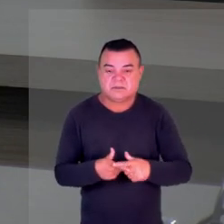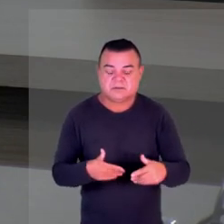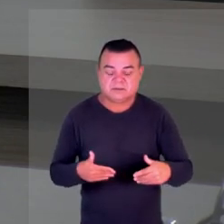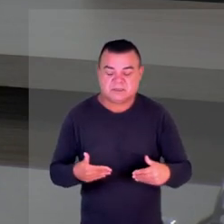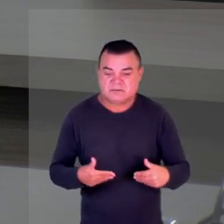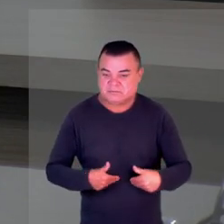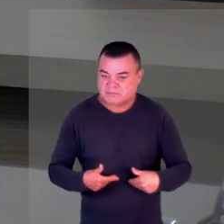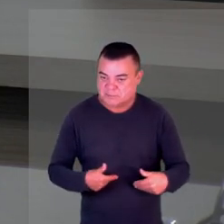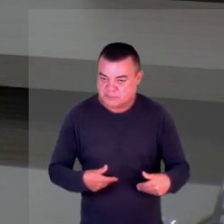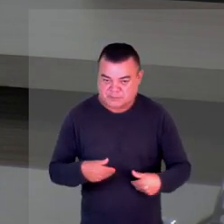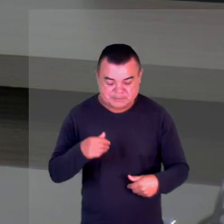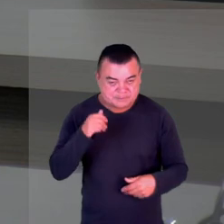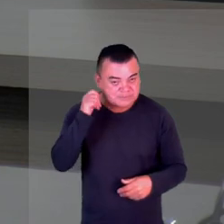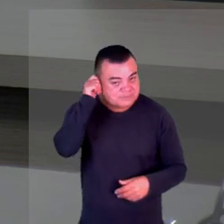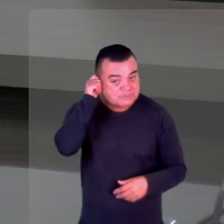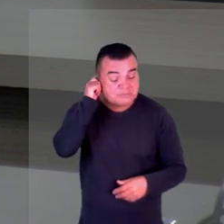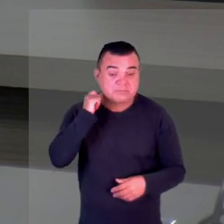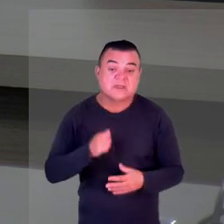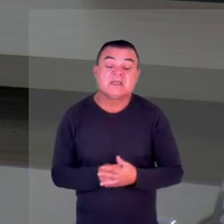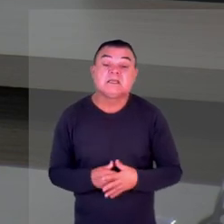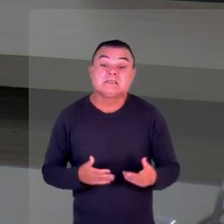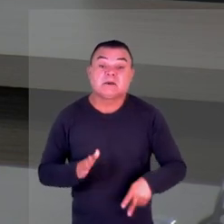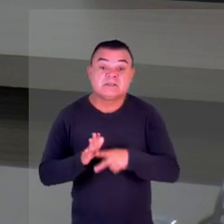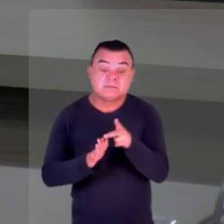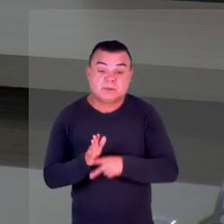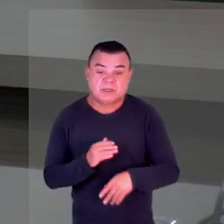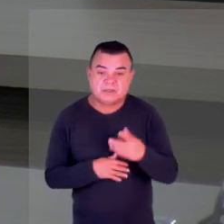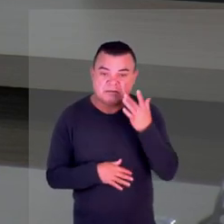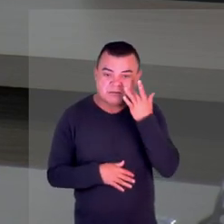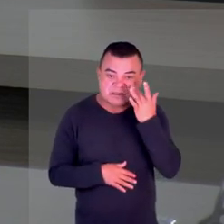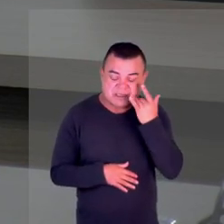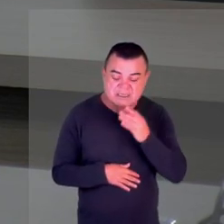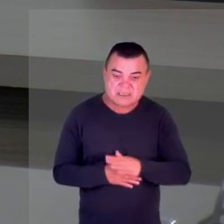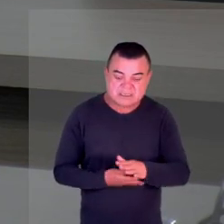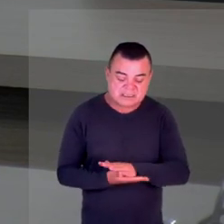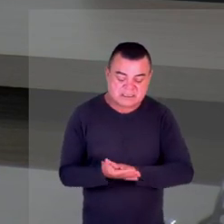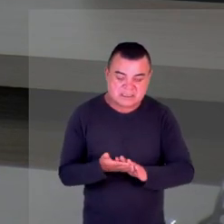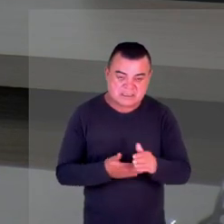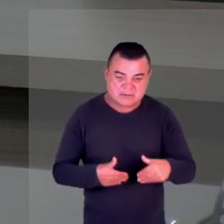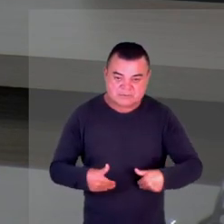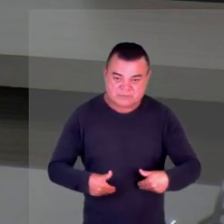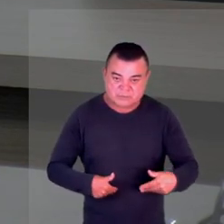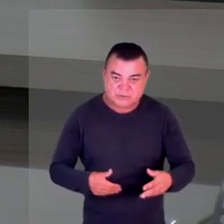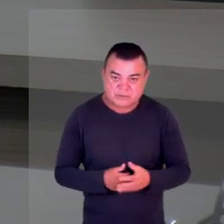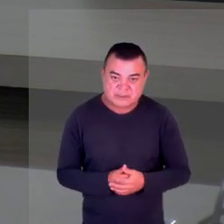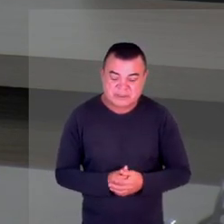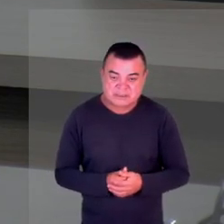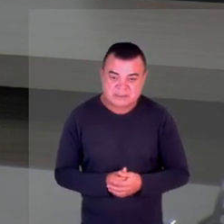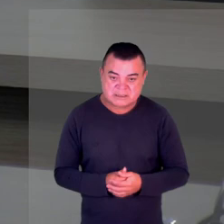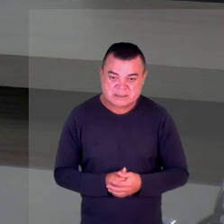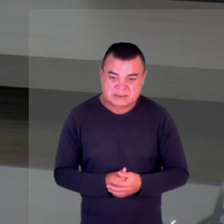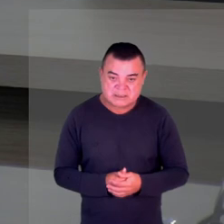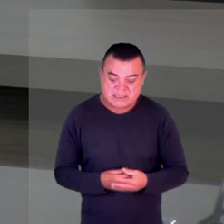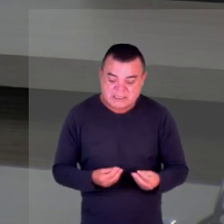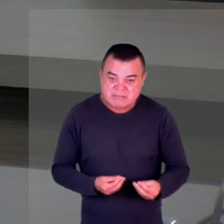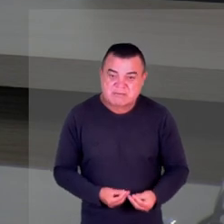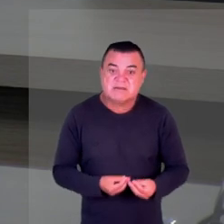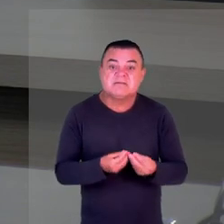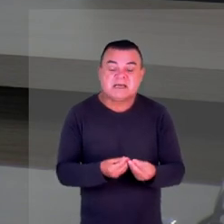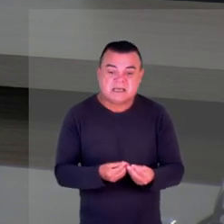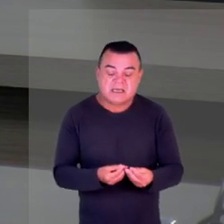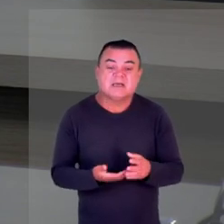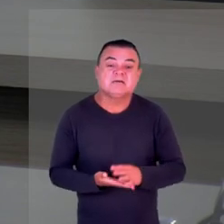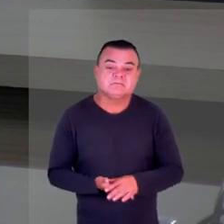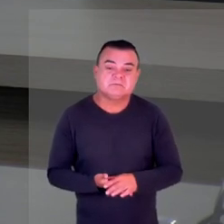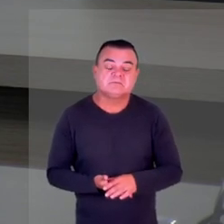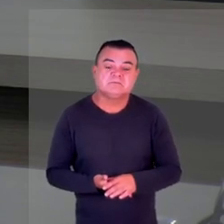pandemia Então esse plano de Ceará sem fome eh então ele tem ele dá esses aportes financeiros para